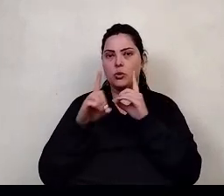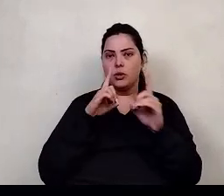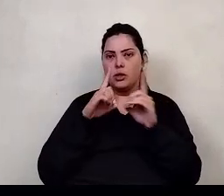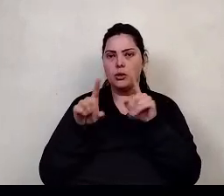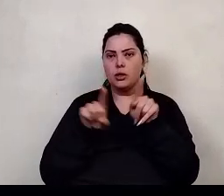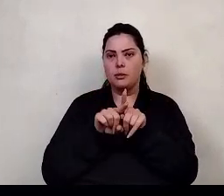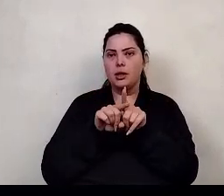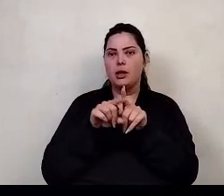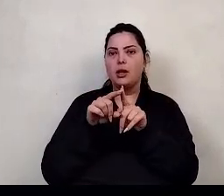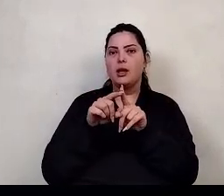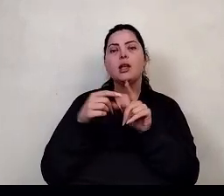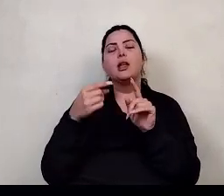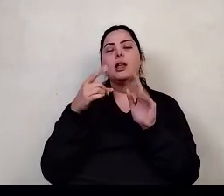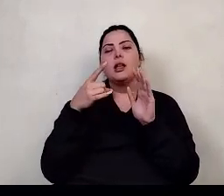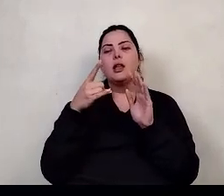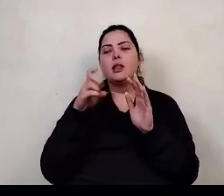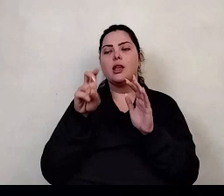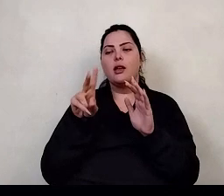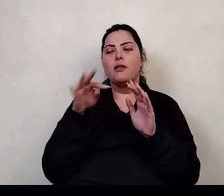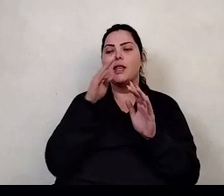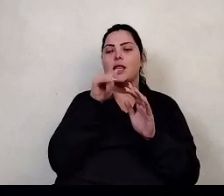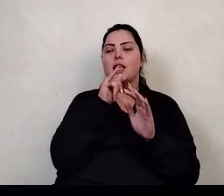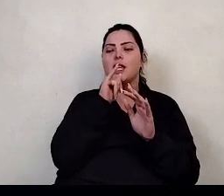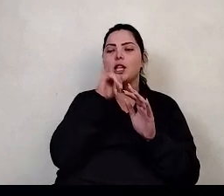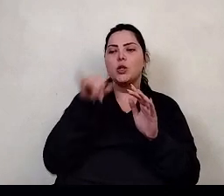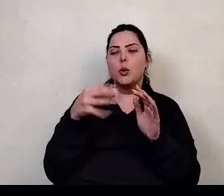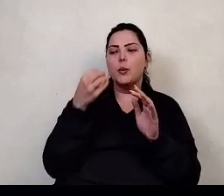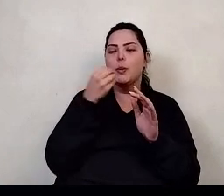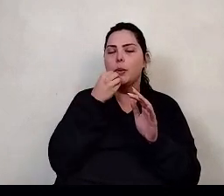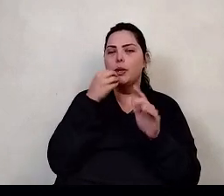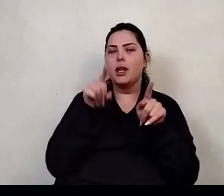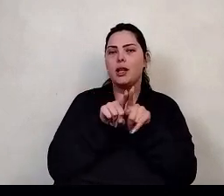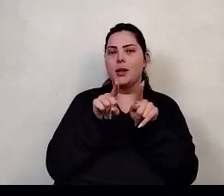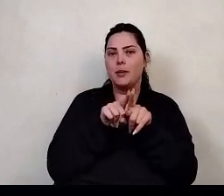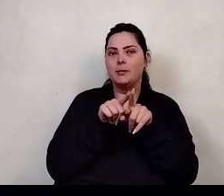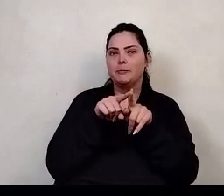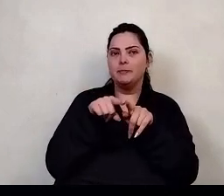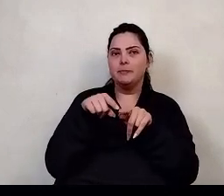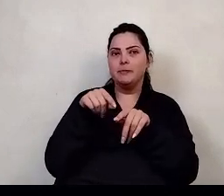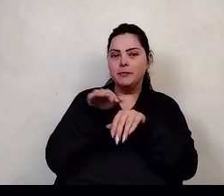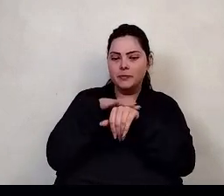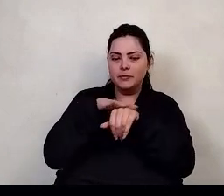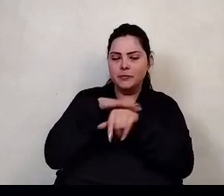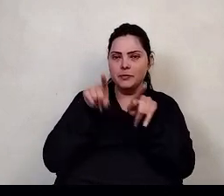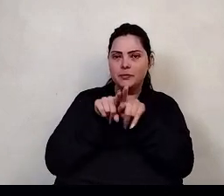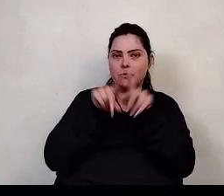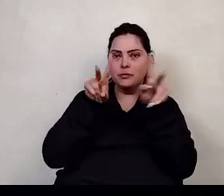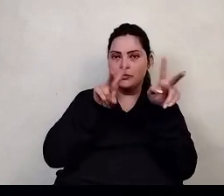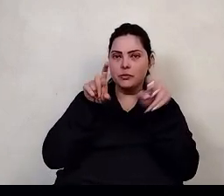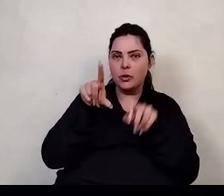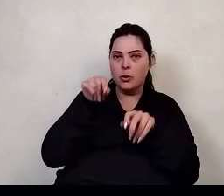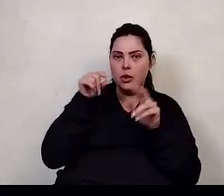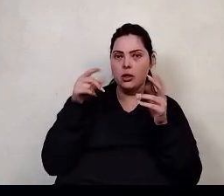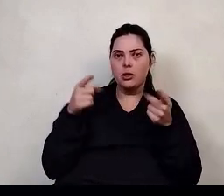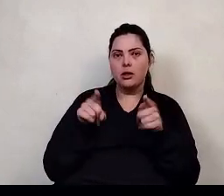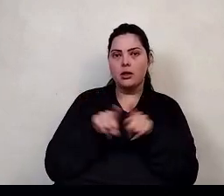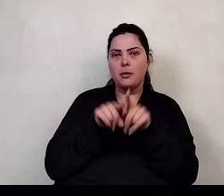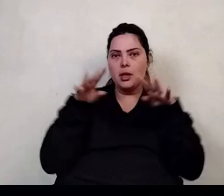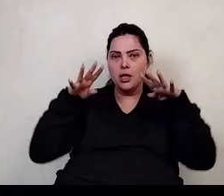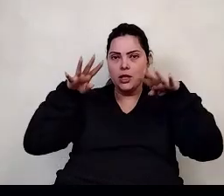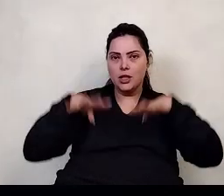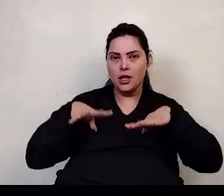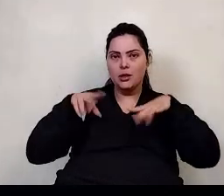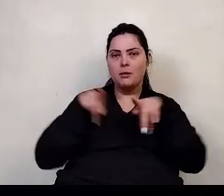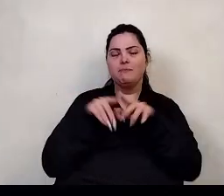pela oportunidade de estar aqui para poder bater esse papo e principalmente pela seleção do tema para estar aqui na Stadium. É sempre um frio na barriga a